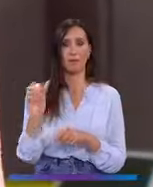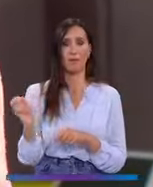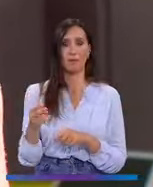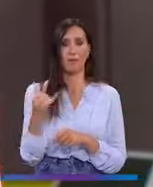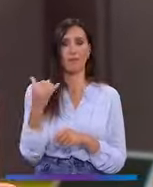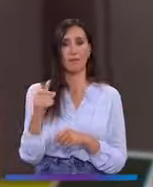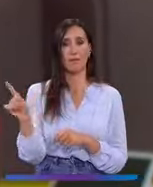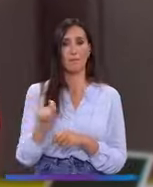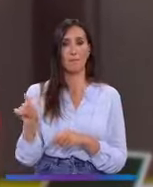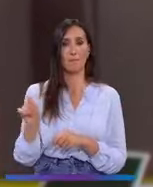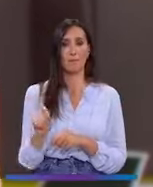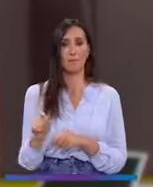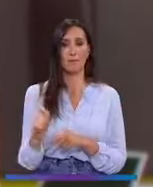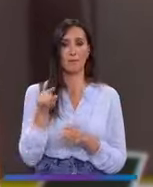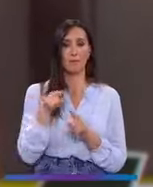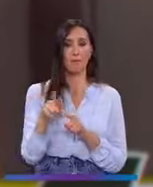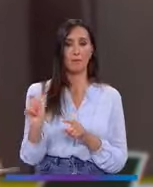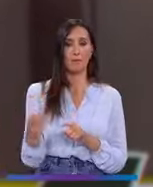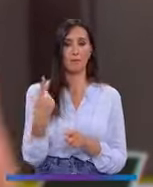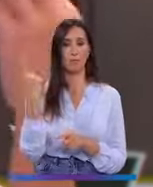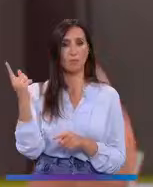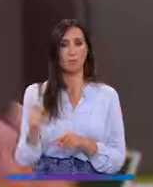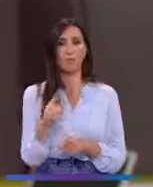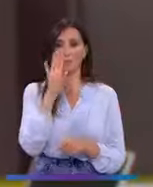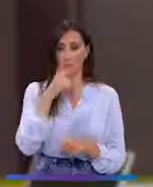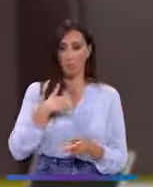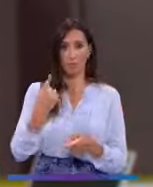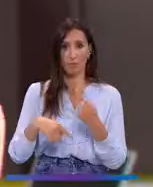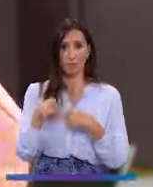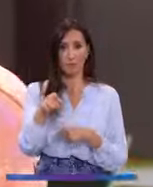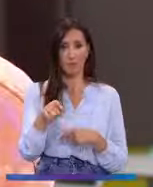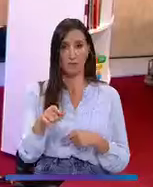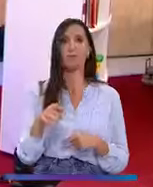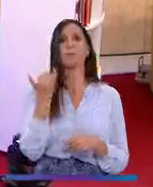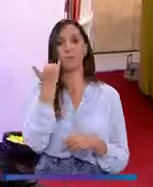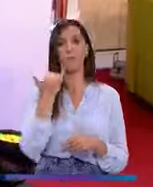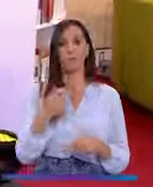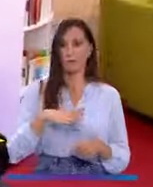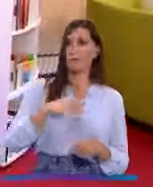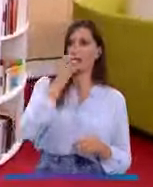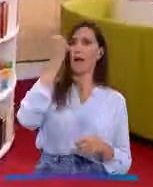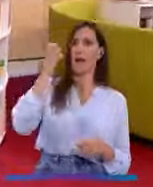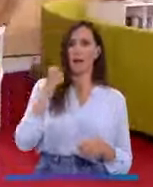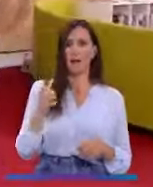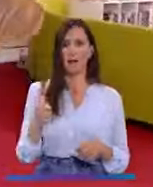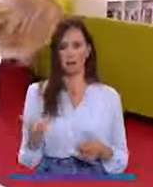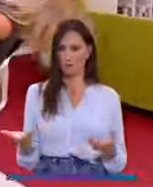para 20 meses. Gasta 1000 euros por mês. Eu, se fosse assim, ligava. O que é que foi? Quem é?